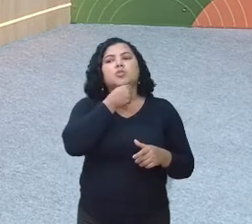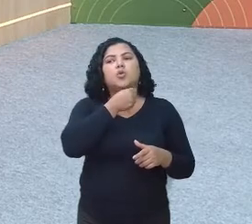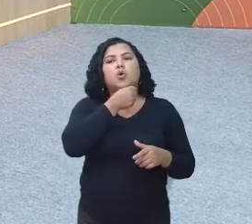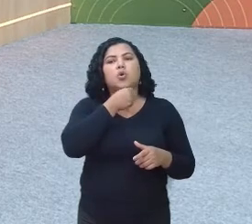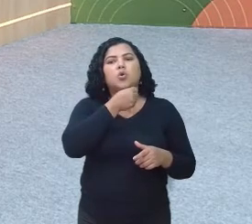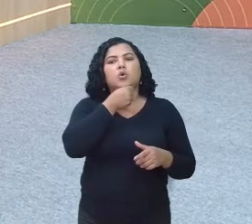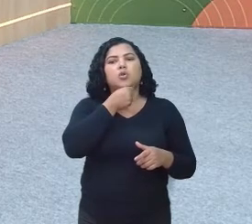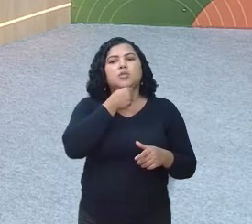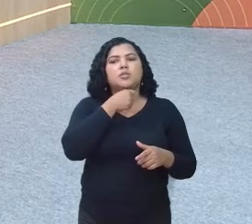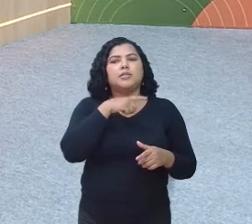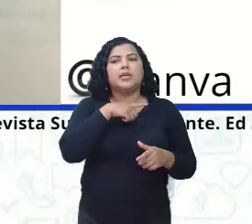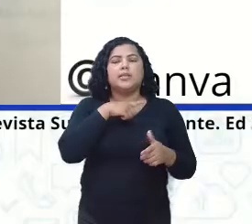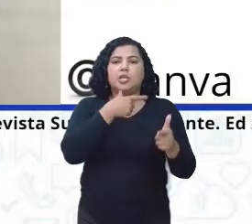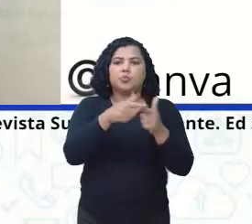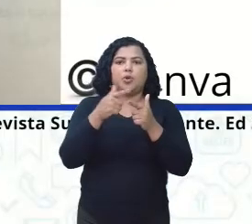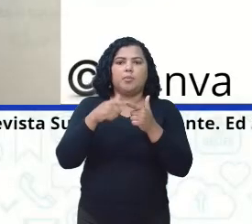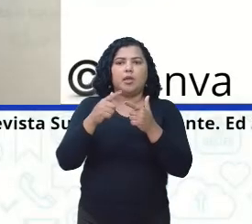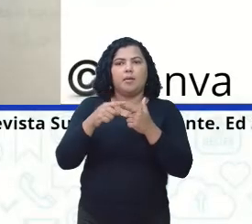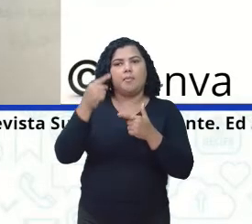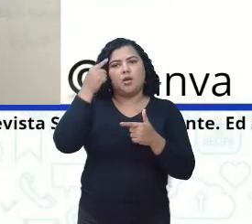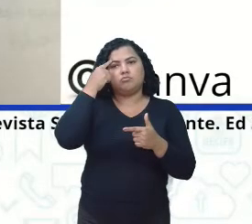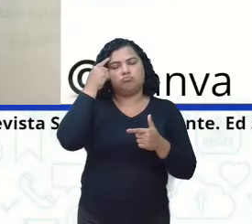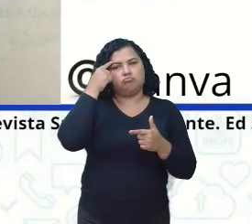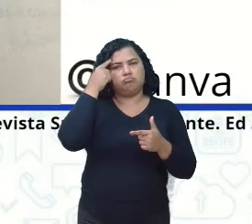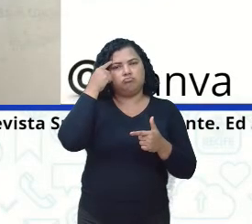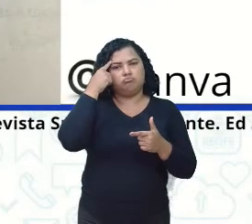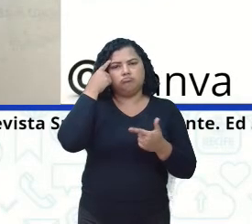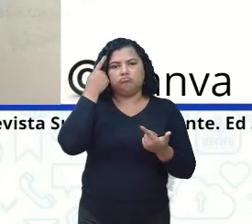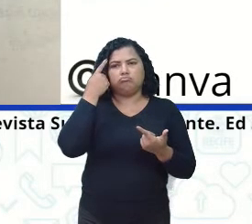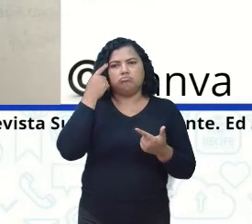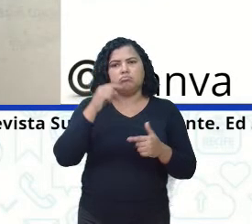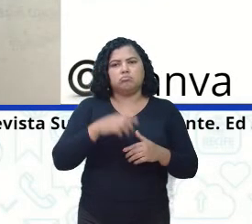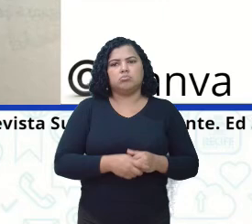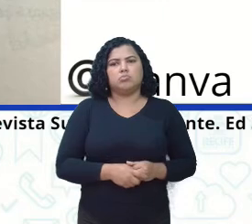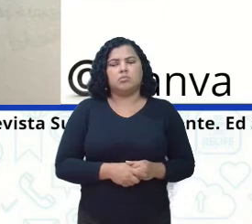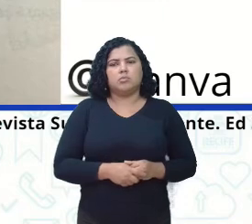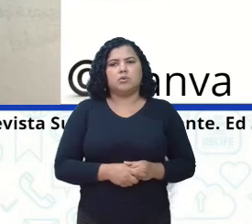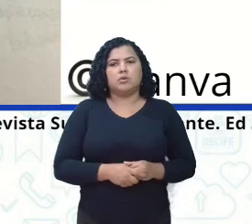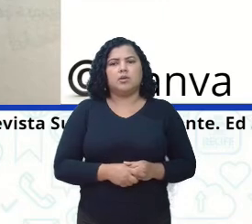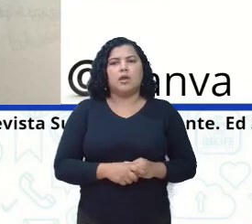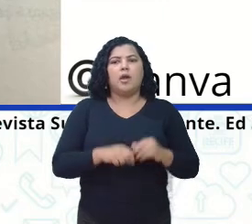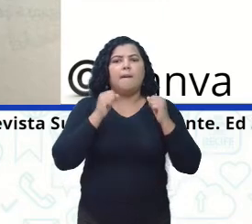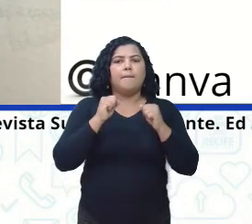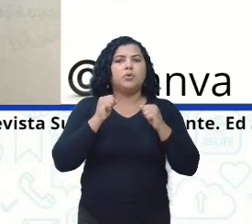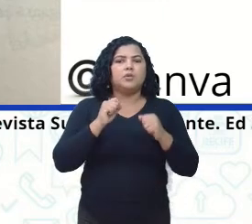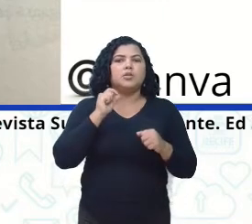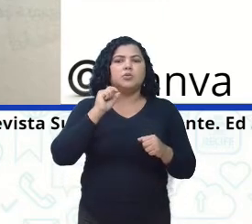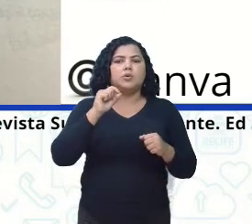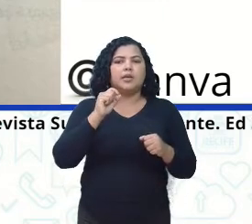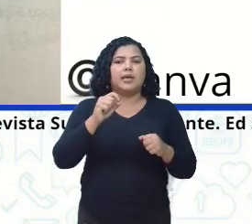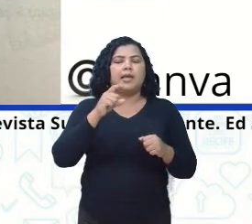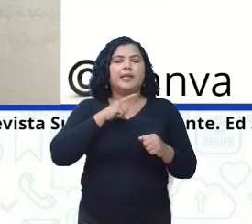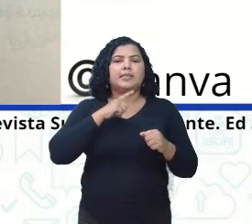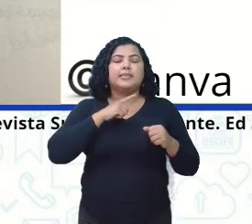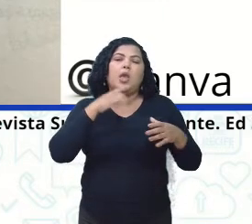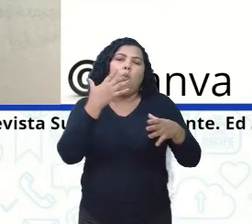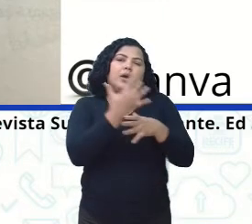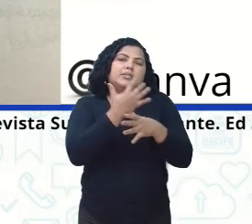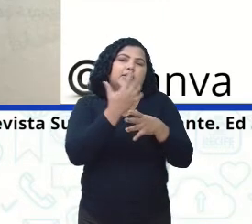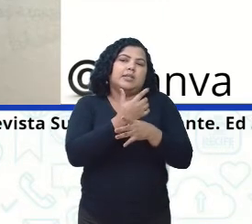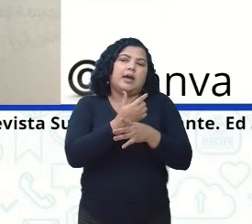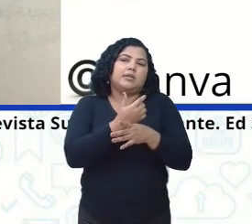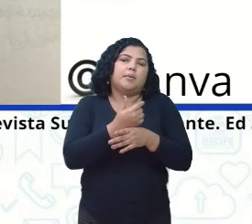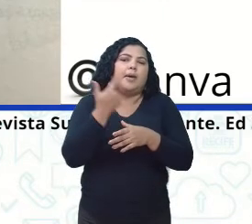com problemas mentais, já em fase de repouso, pudessem ter a sua própria cidade sem os riscos